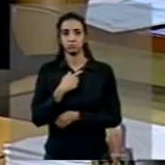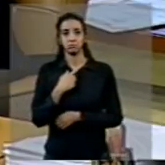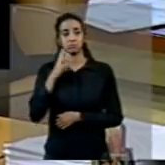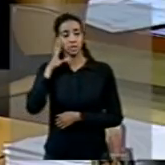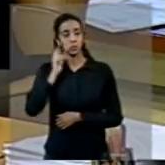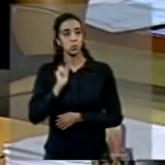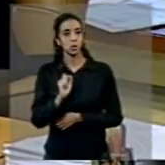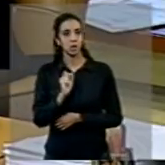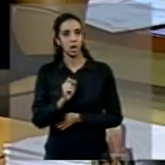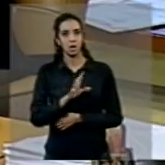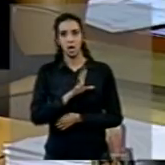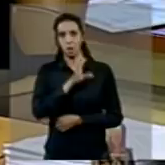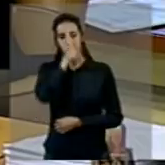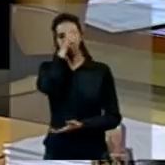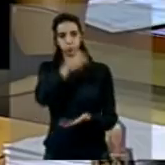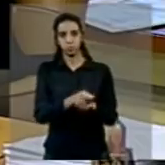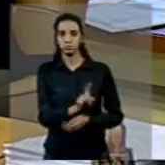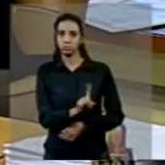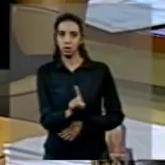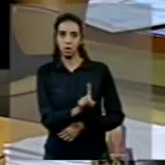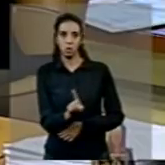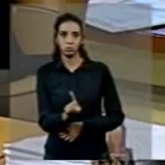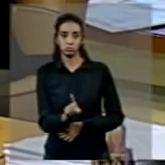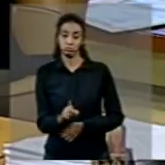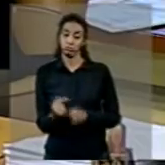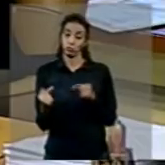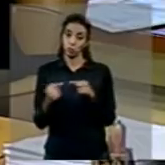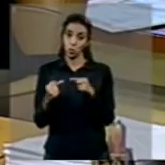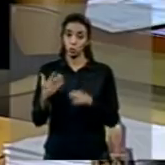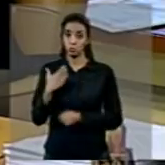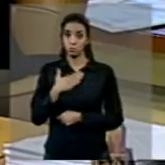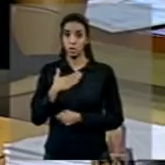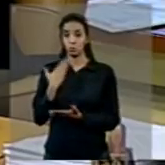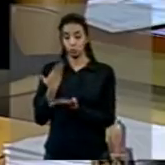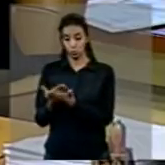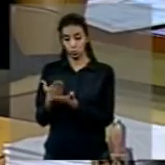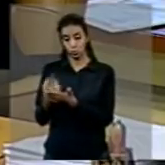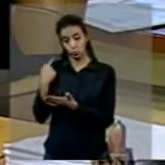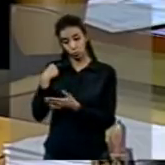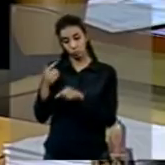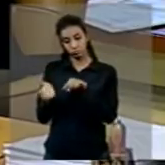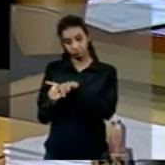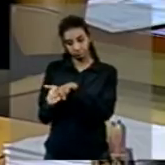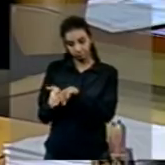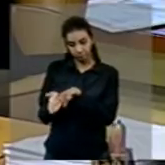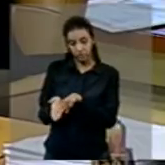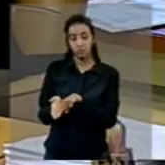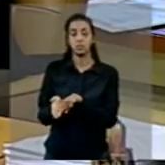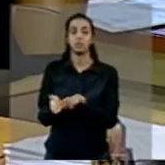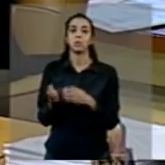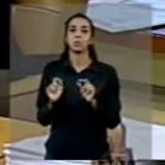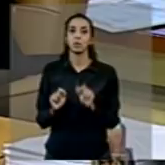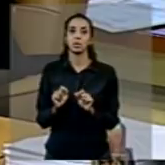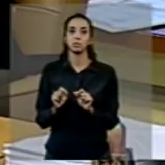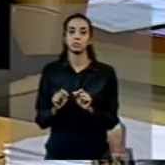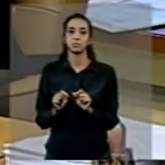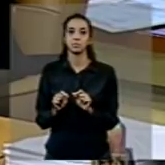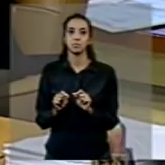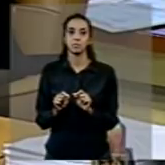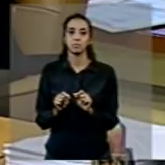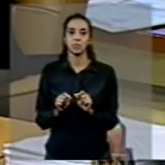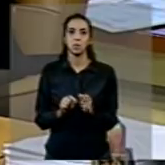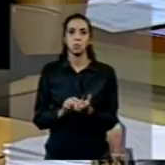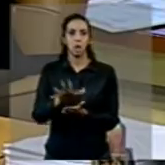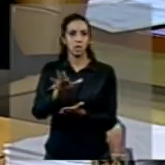ao menos com as informações que tenho disponíveis pela instrução da cautelar, que o cadastro seja